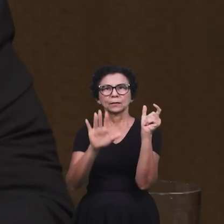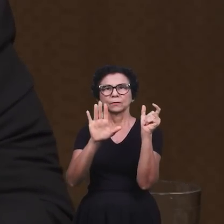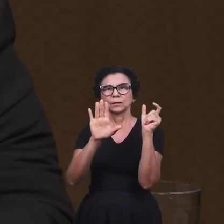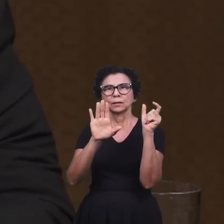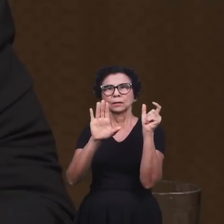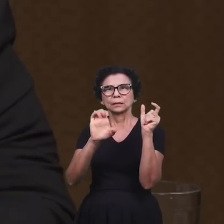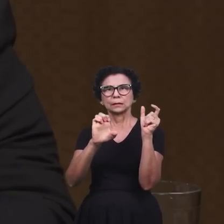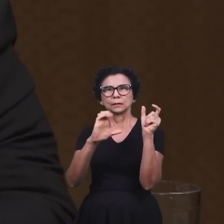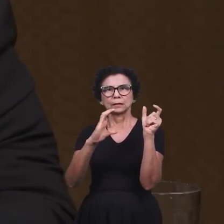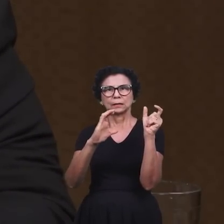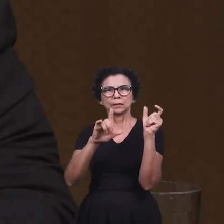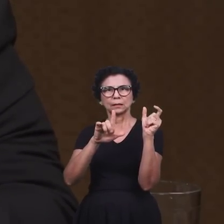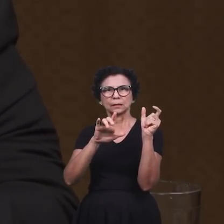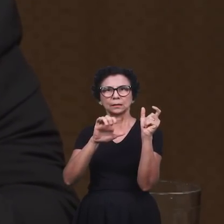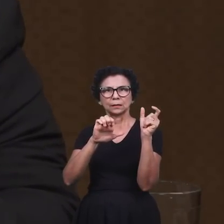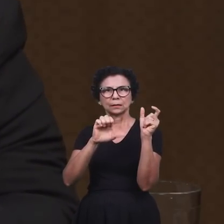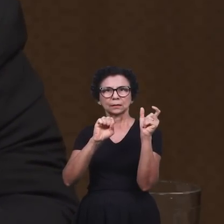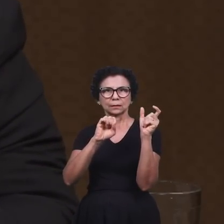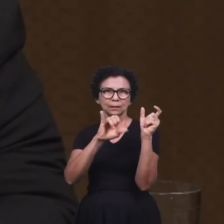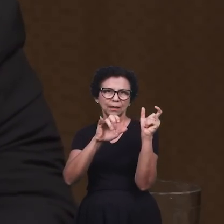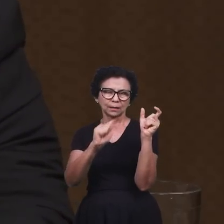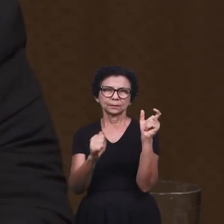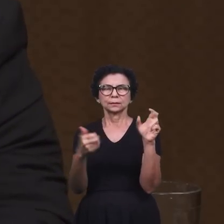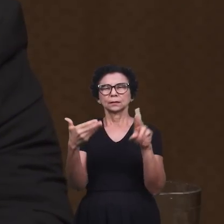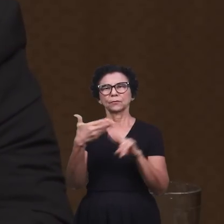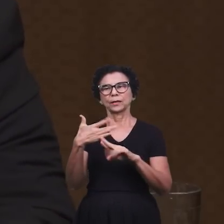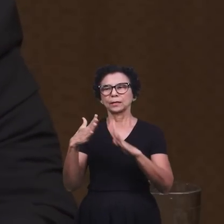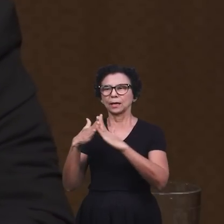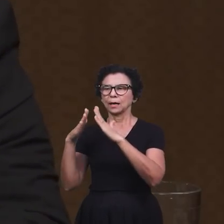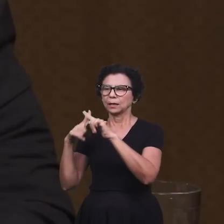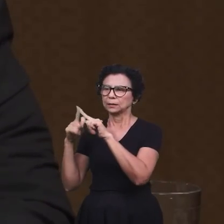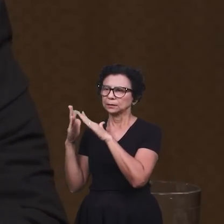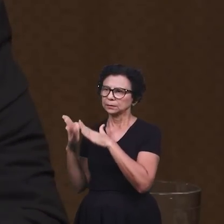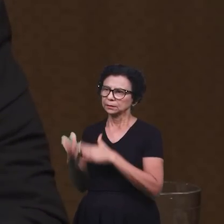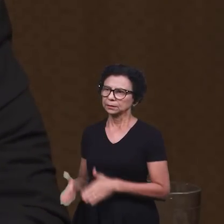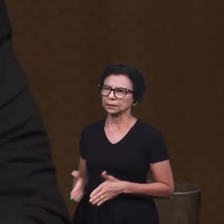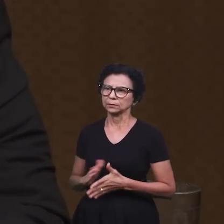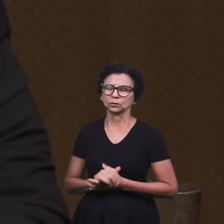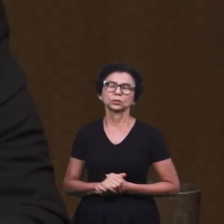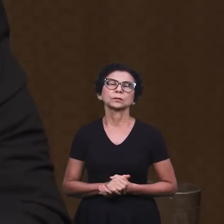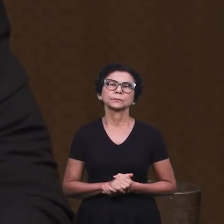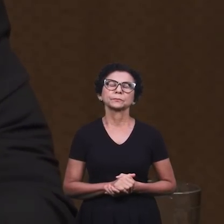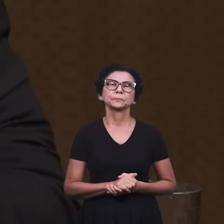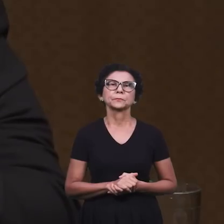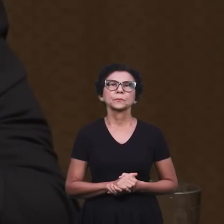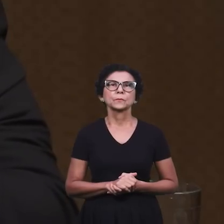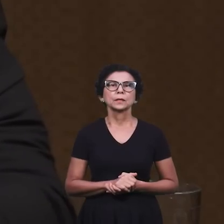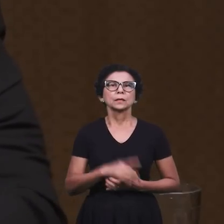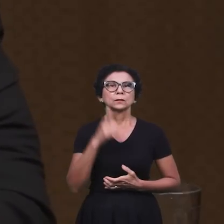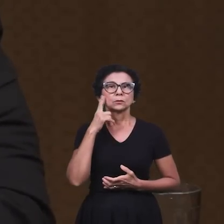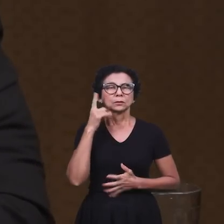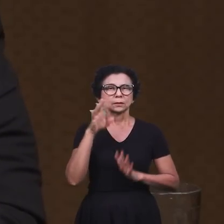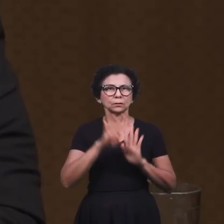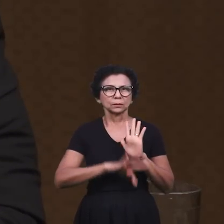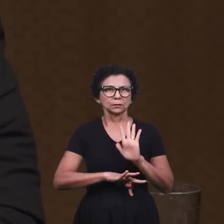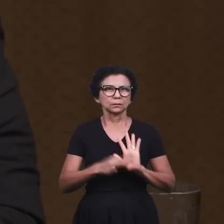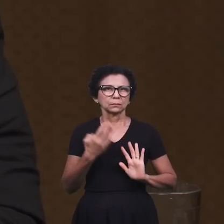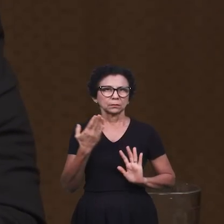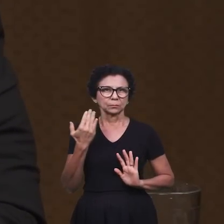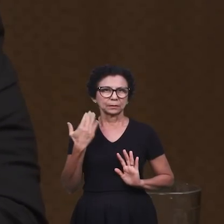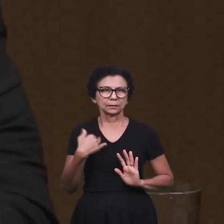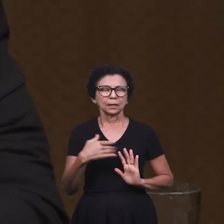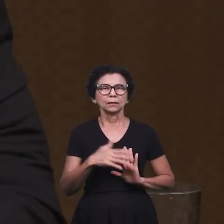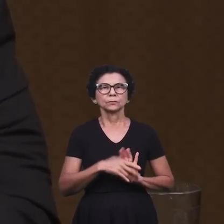é usada para se referir à igreja. E se nós lermos nos textos antigos, textos